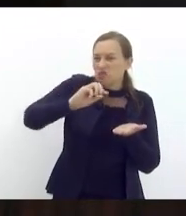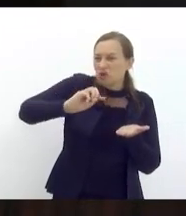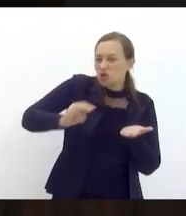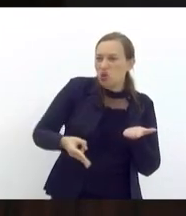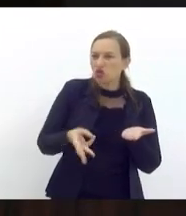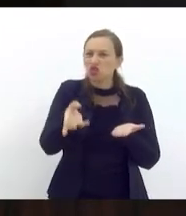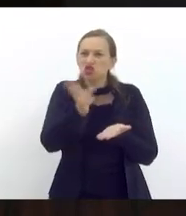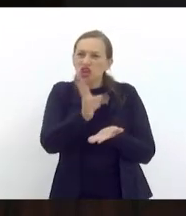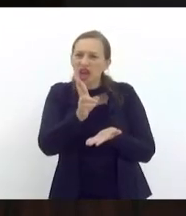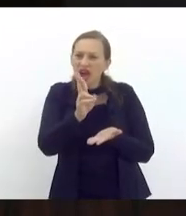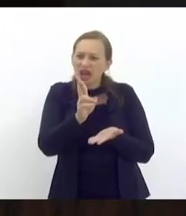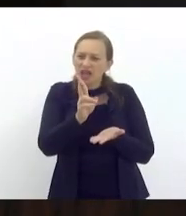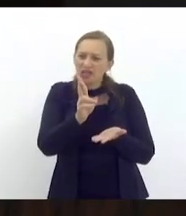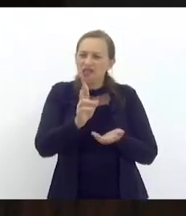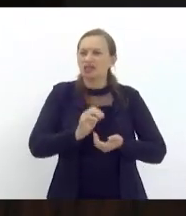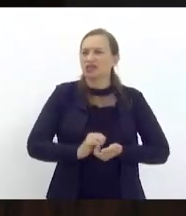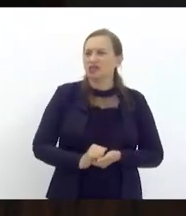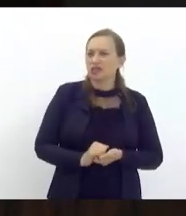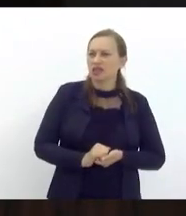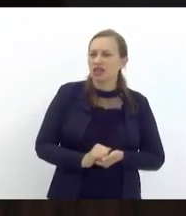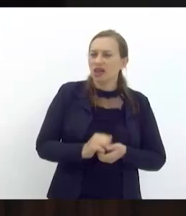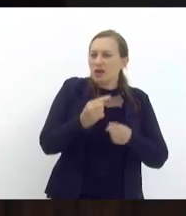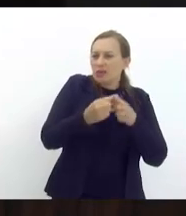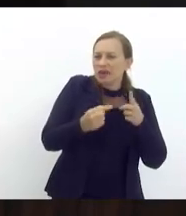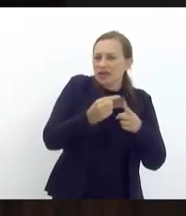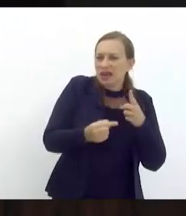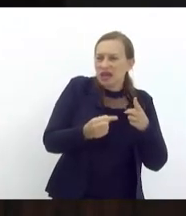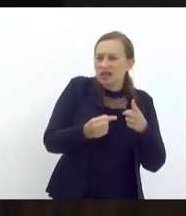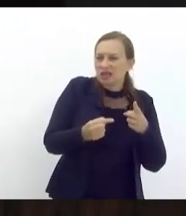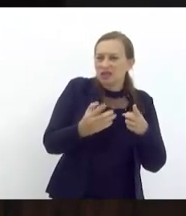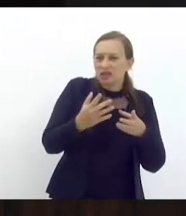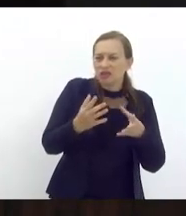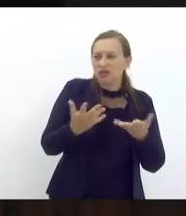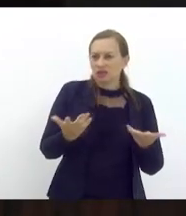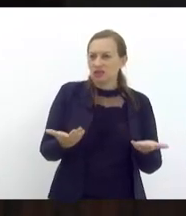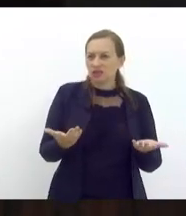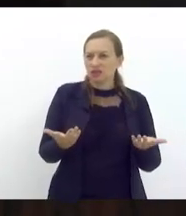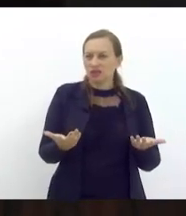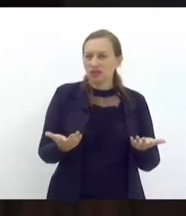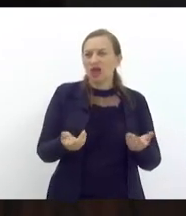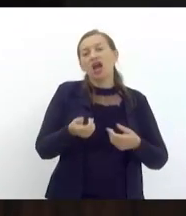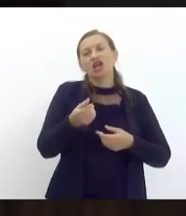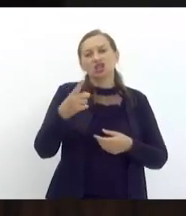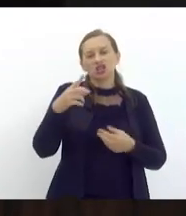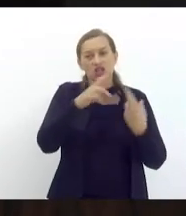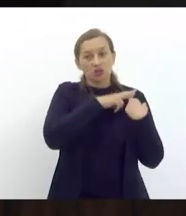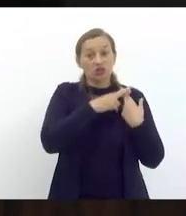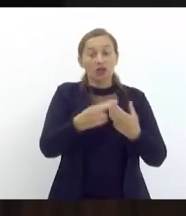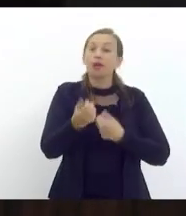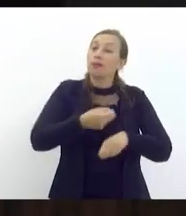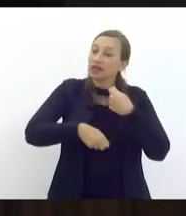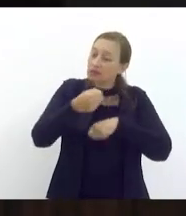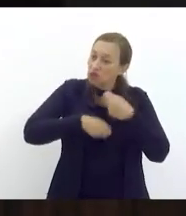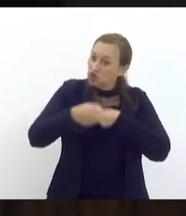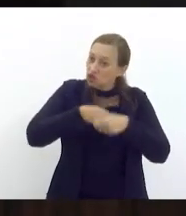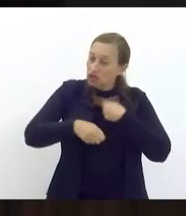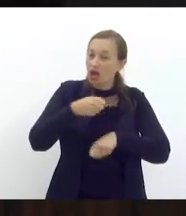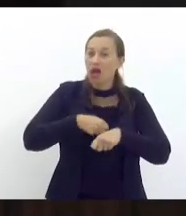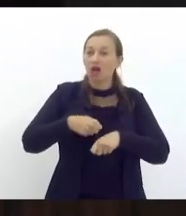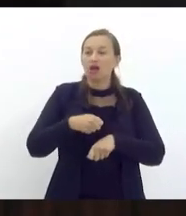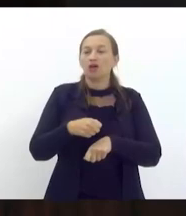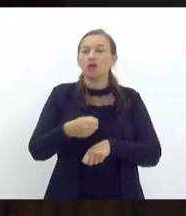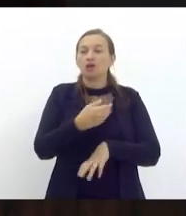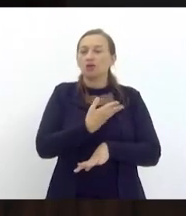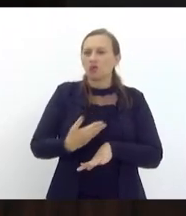regime que nos impede de se movimentar de mal respirar com responsabilidade para administrar uma máquina com tudo aquilo que já